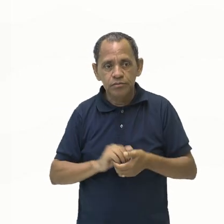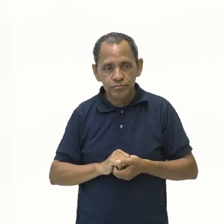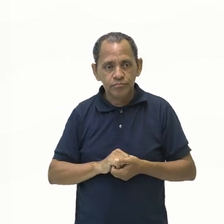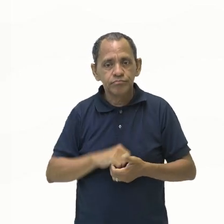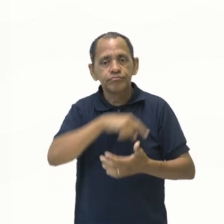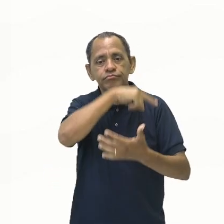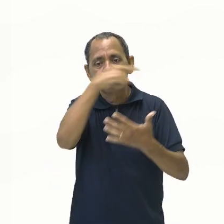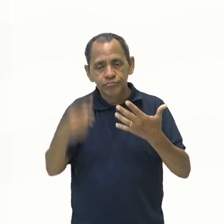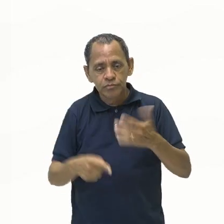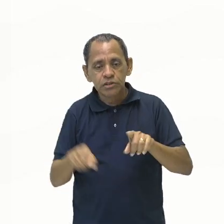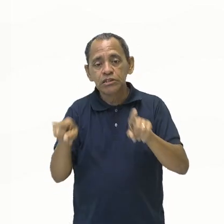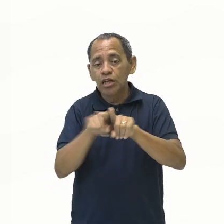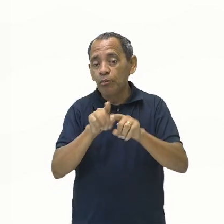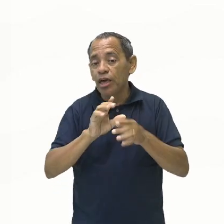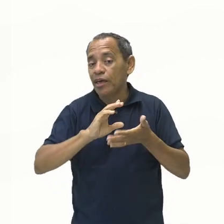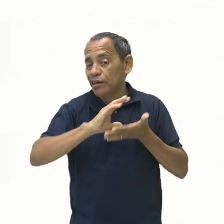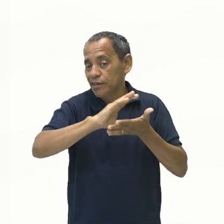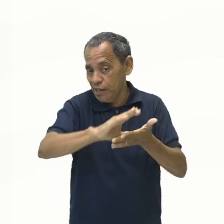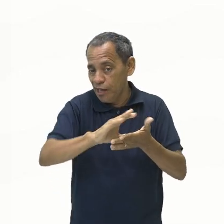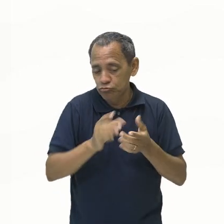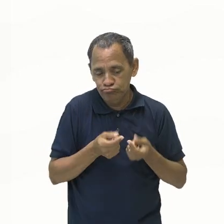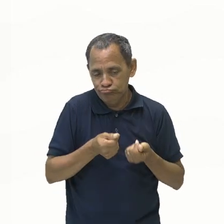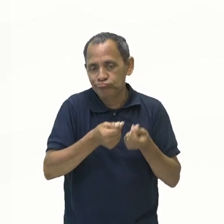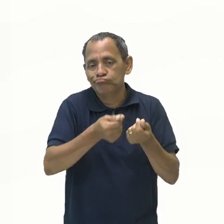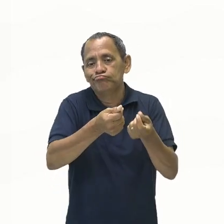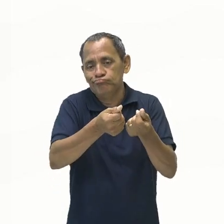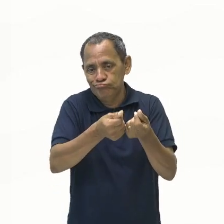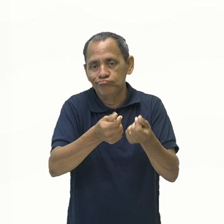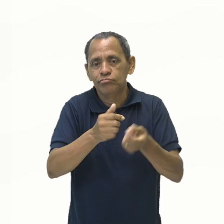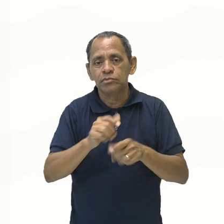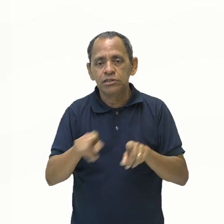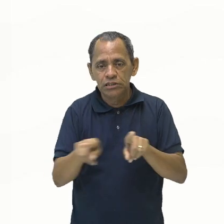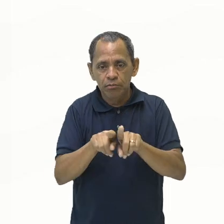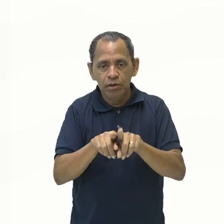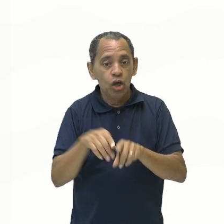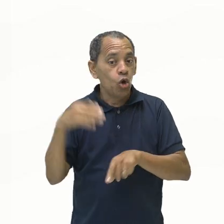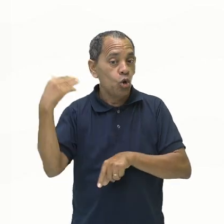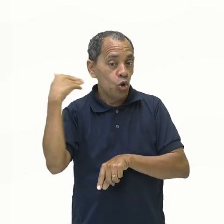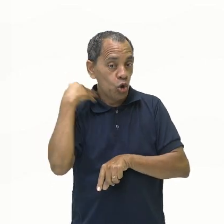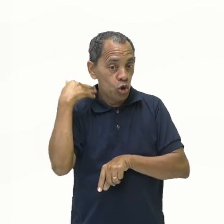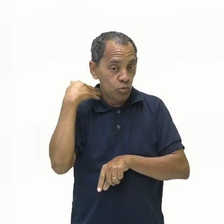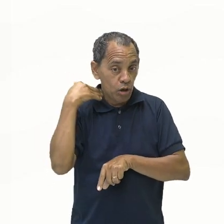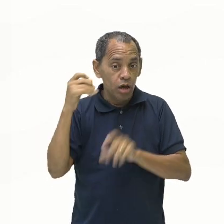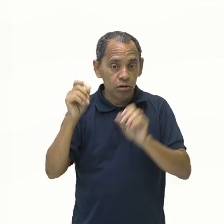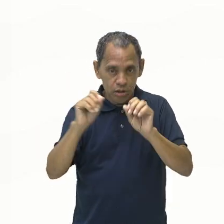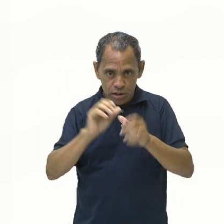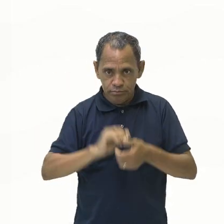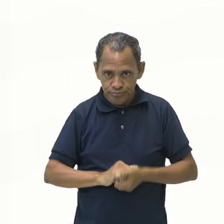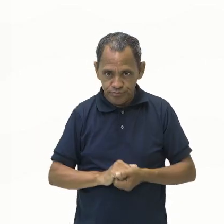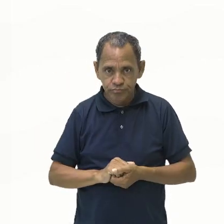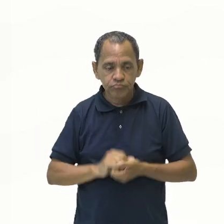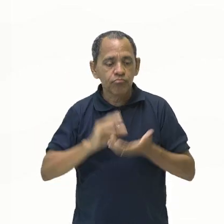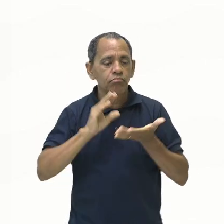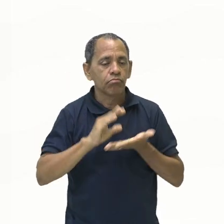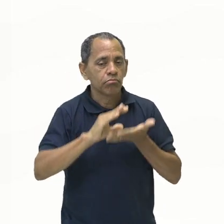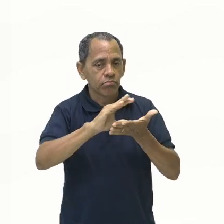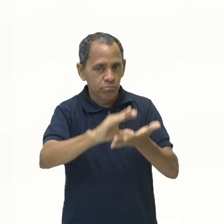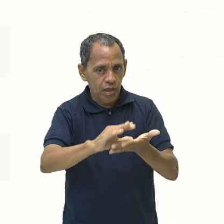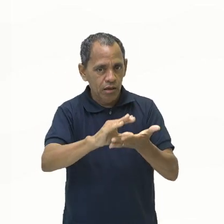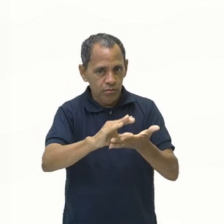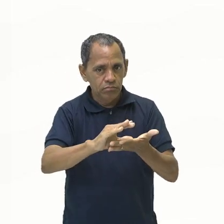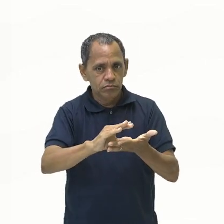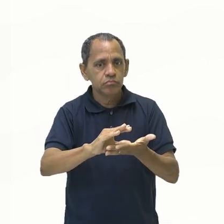ao crédito e financiamento, né? Os bancos, para que eles concedam crédito,